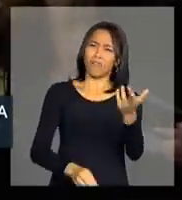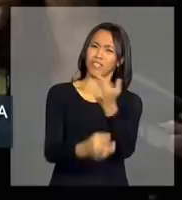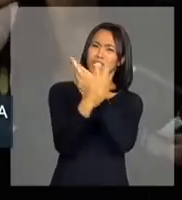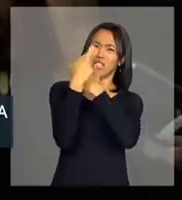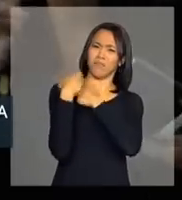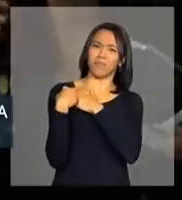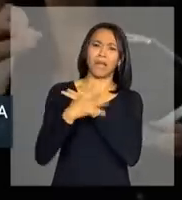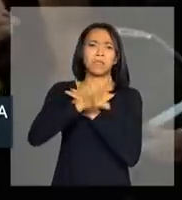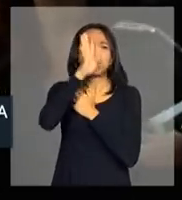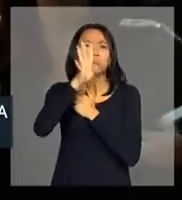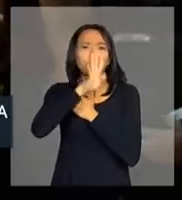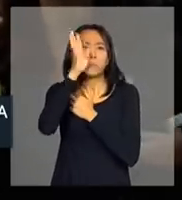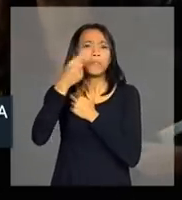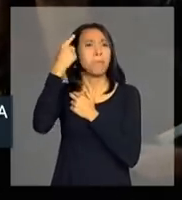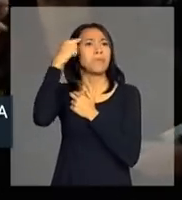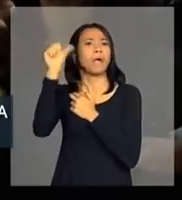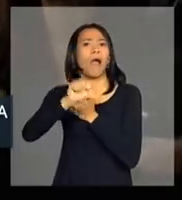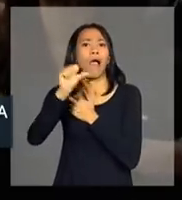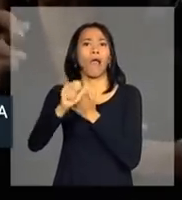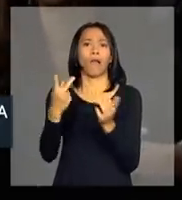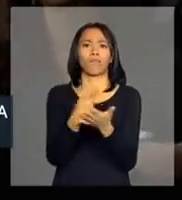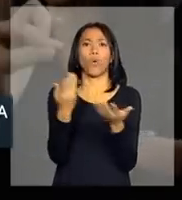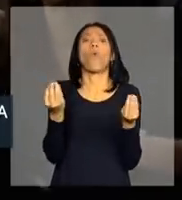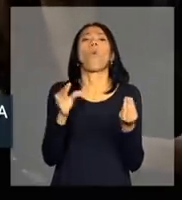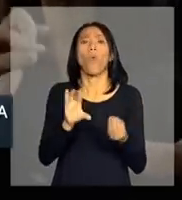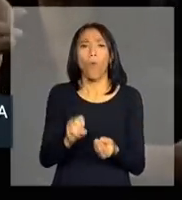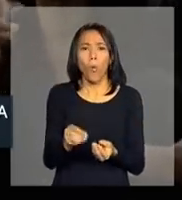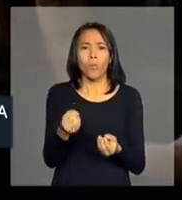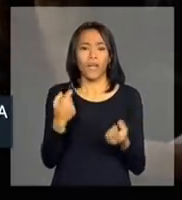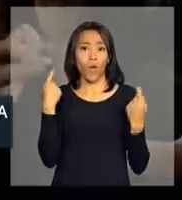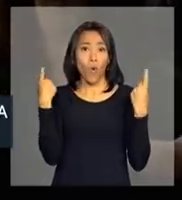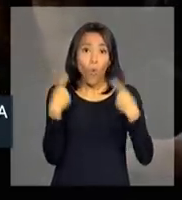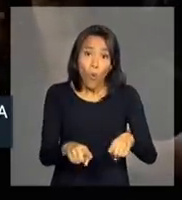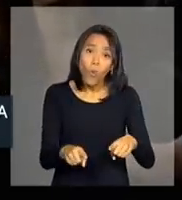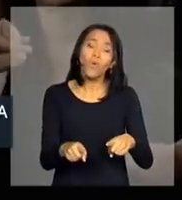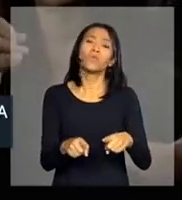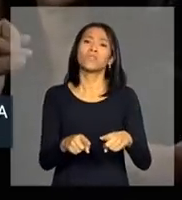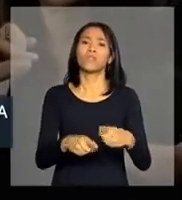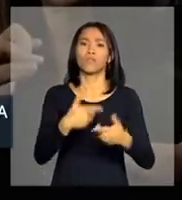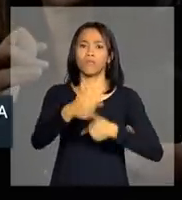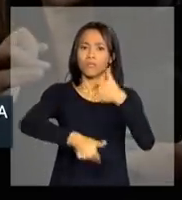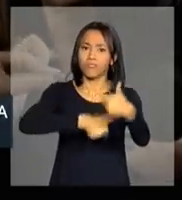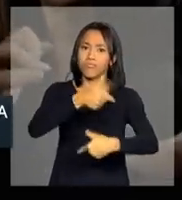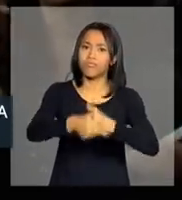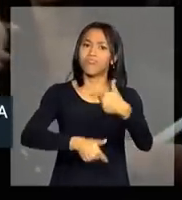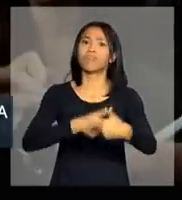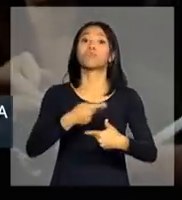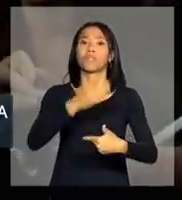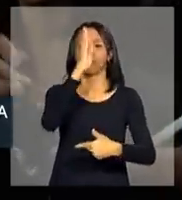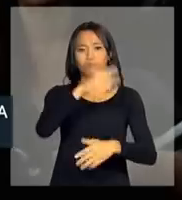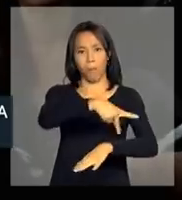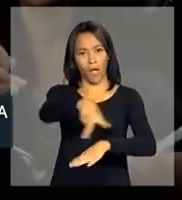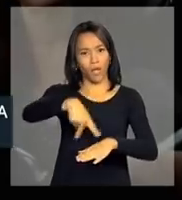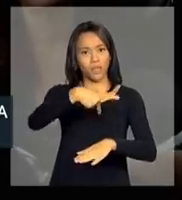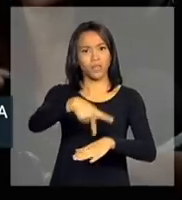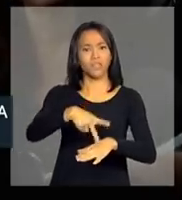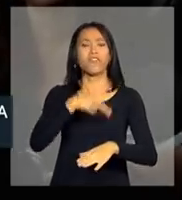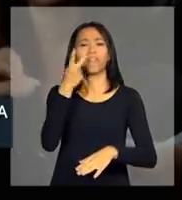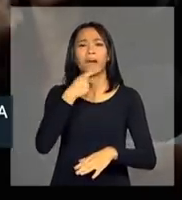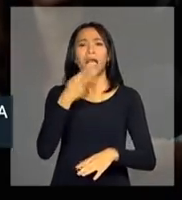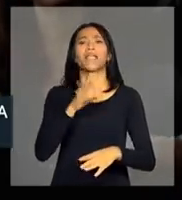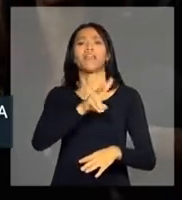e absoluto pessimismo, e joga contra os interesses do país, dizer que vai